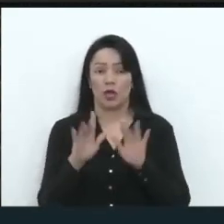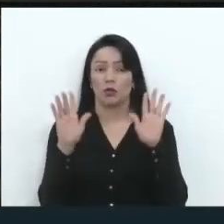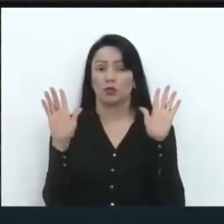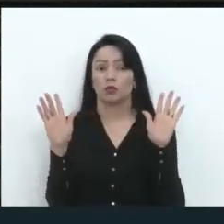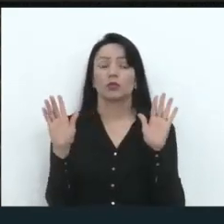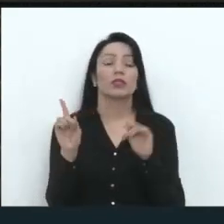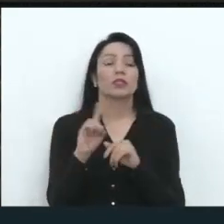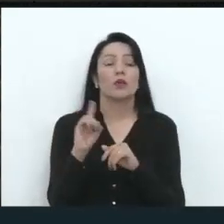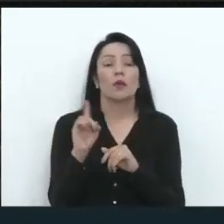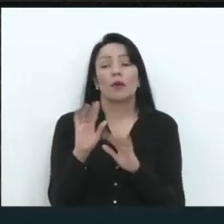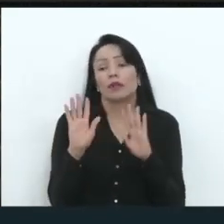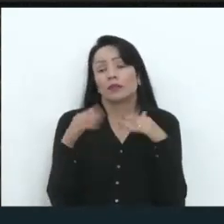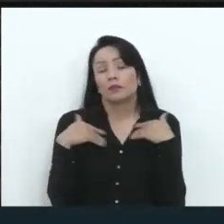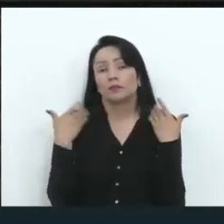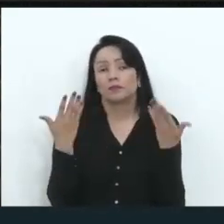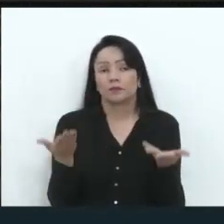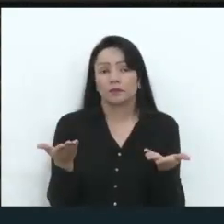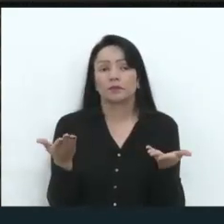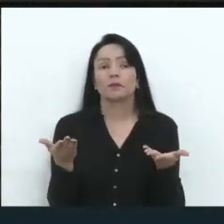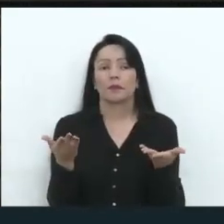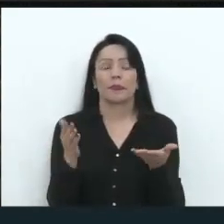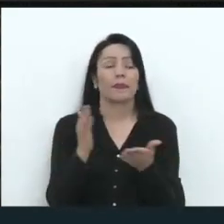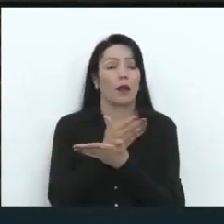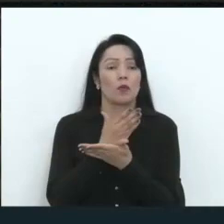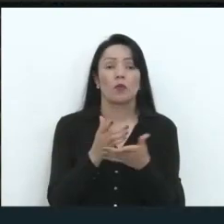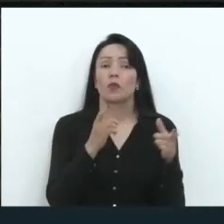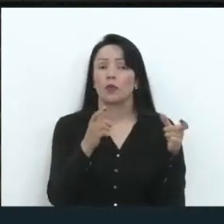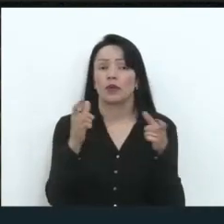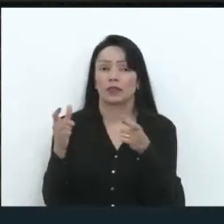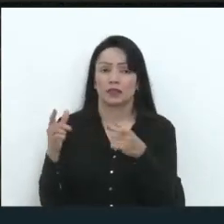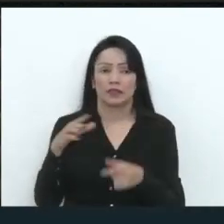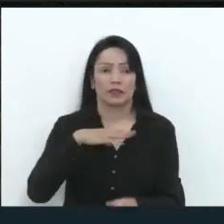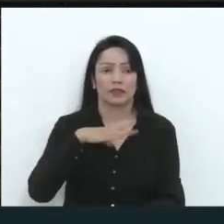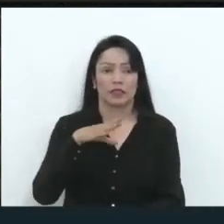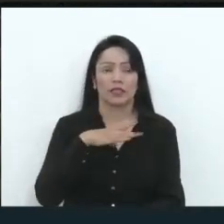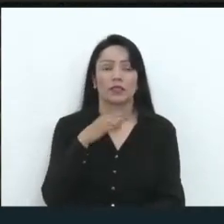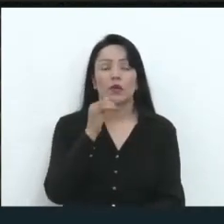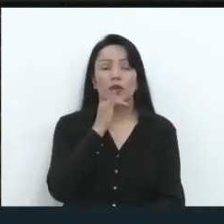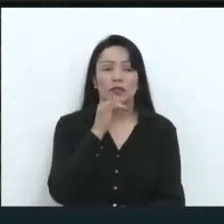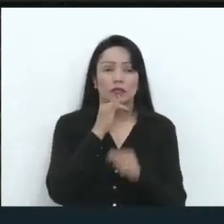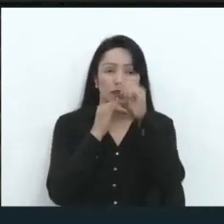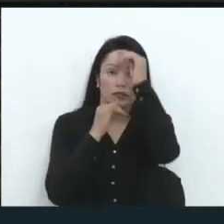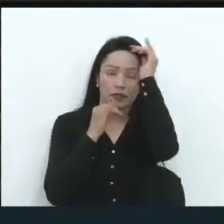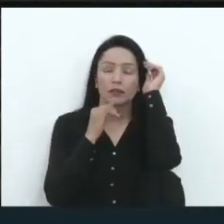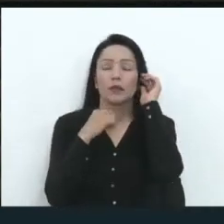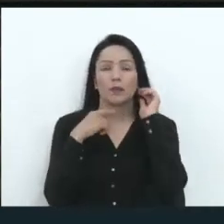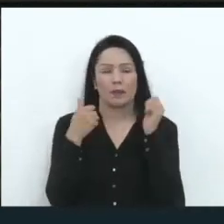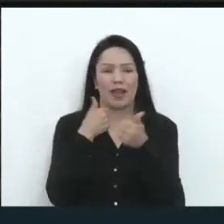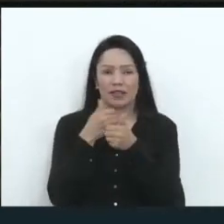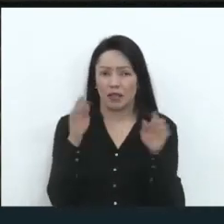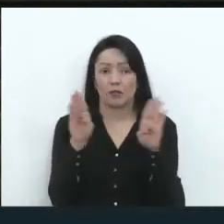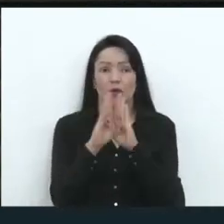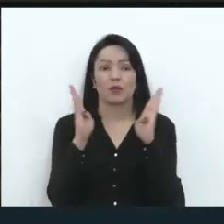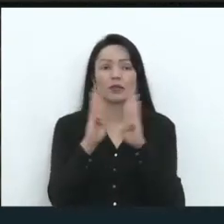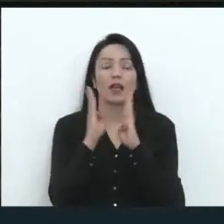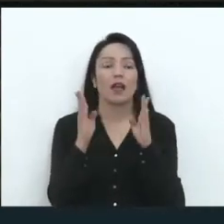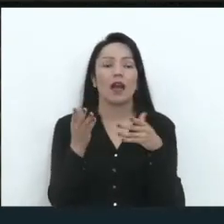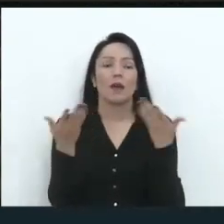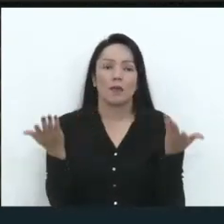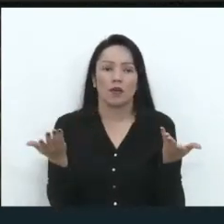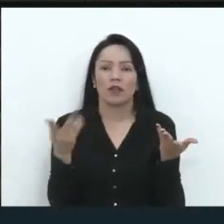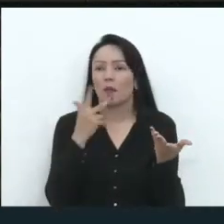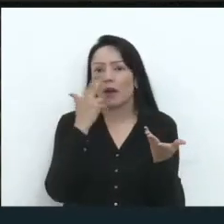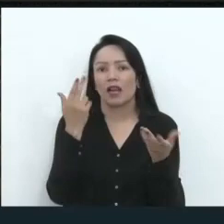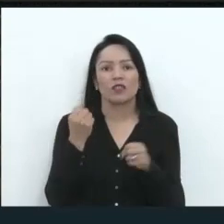acabam se tornando em alguns cantos da cidade, como ali, por exemplo, na região de Bom Sucesso, um pretenso elefante